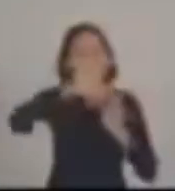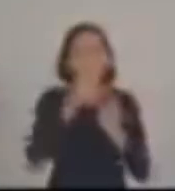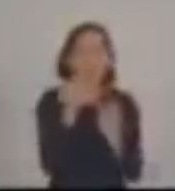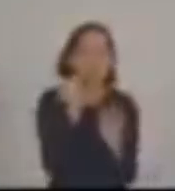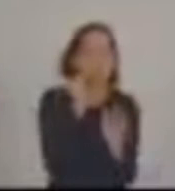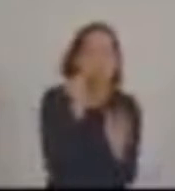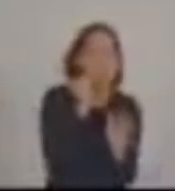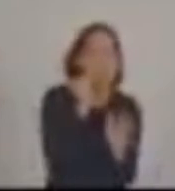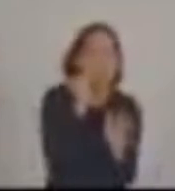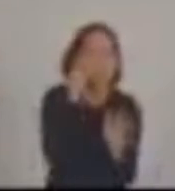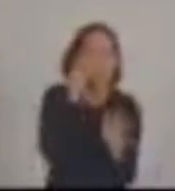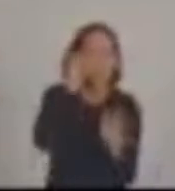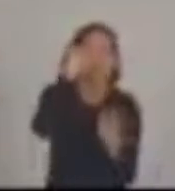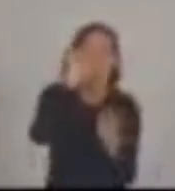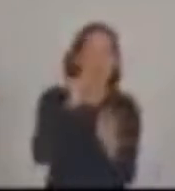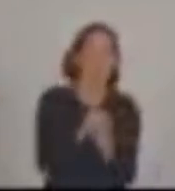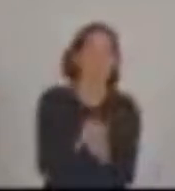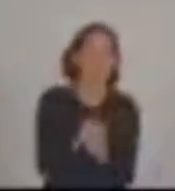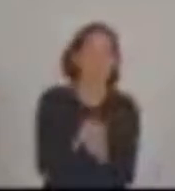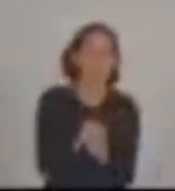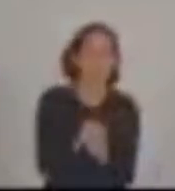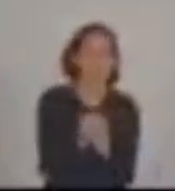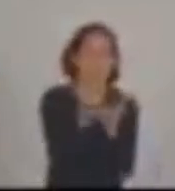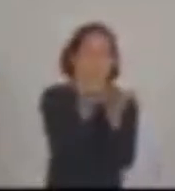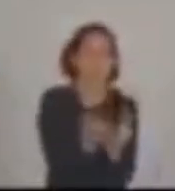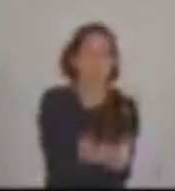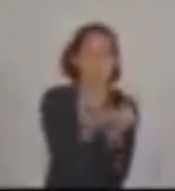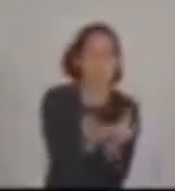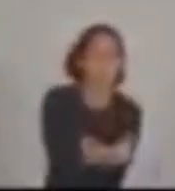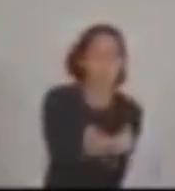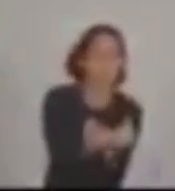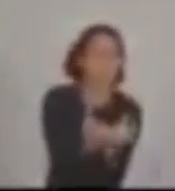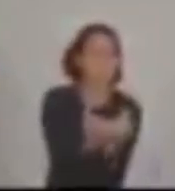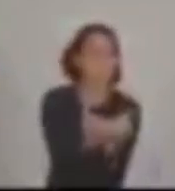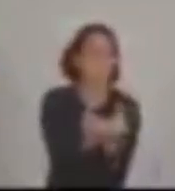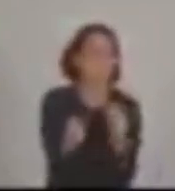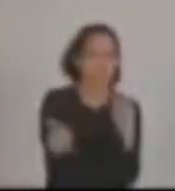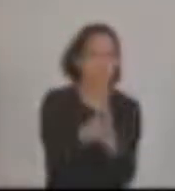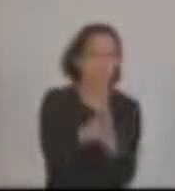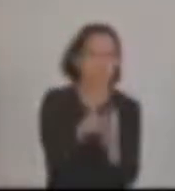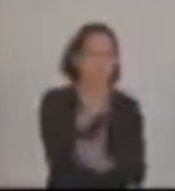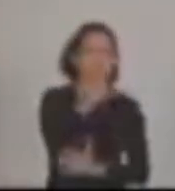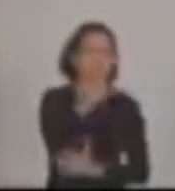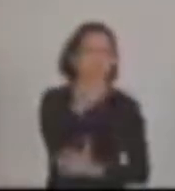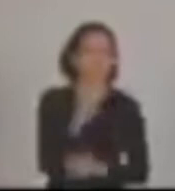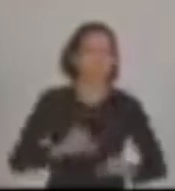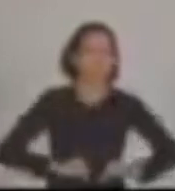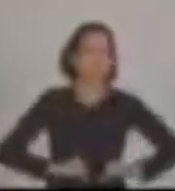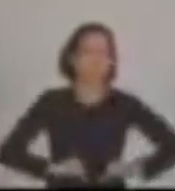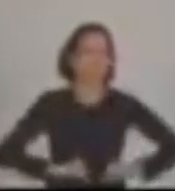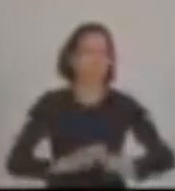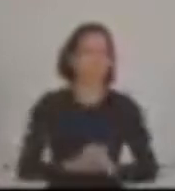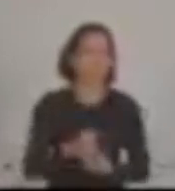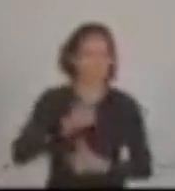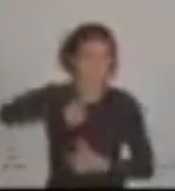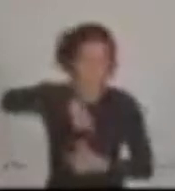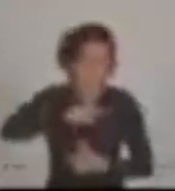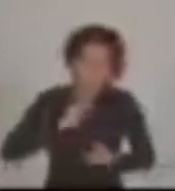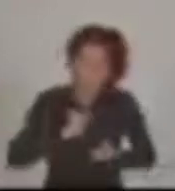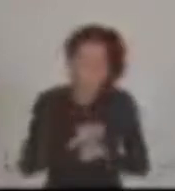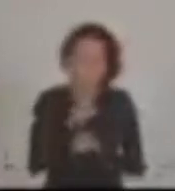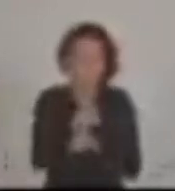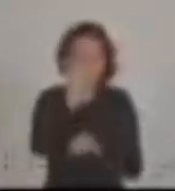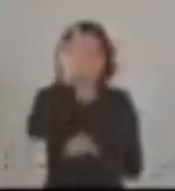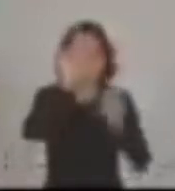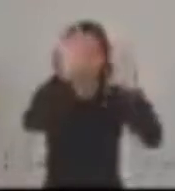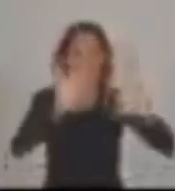escândalo, sugando o dinheiro do povo de Cachoeiro e Itapemirim. Meu povo de Cachoeiro, estamos juntos. Deus abençoe